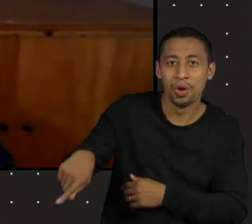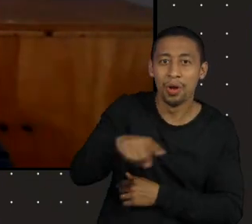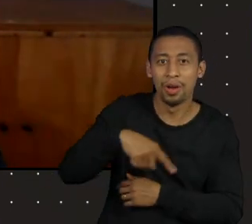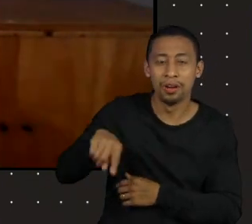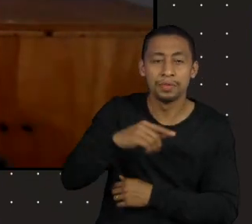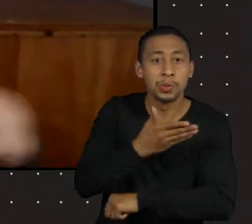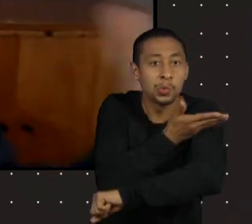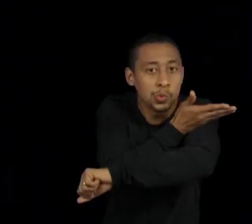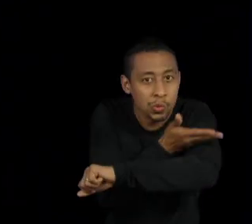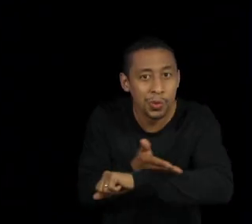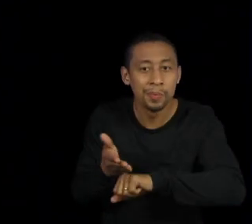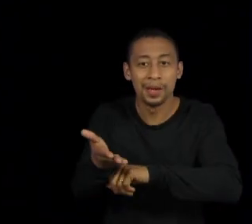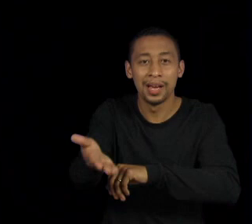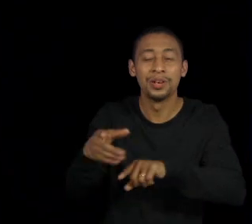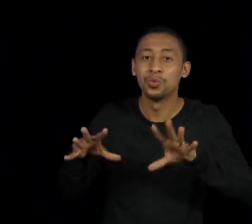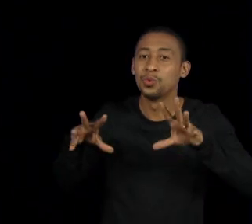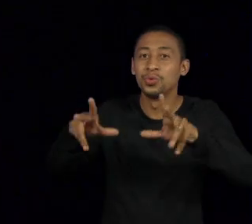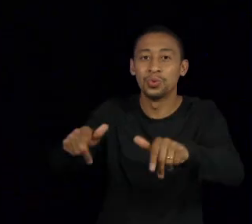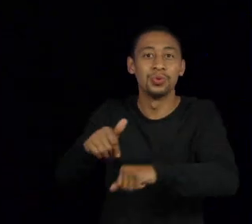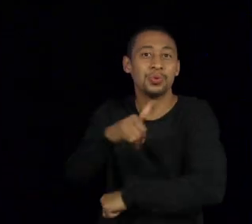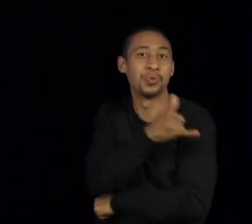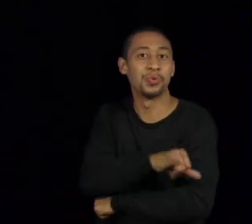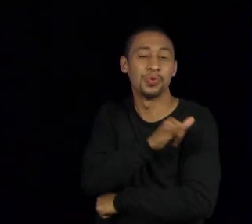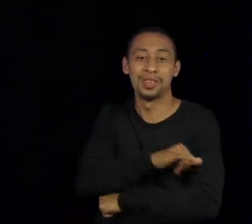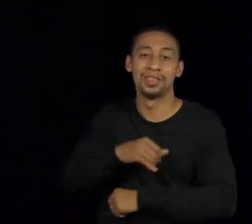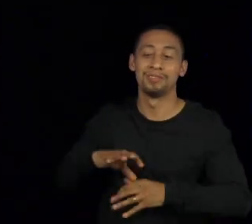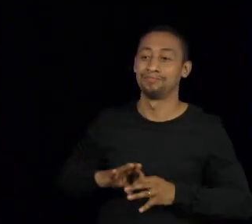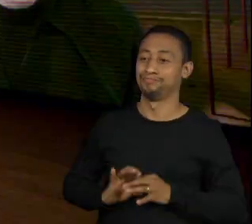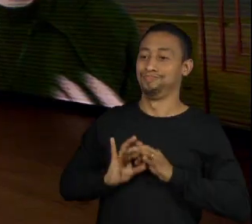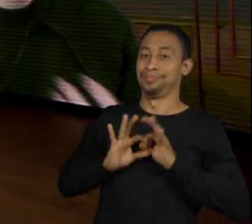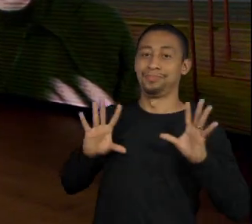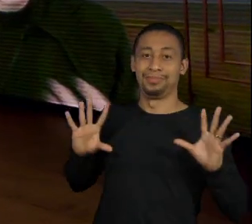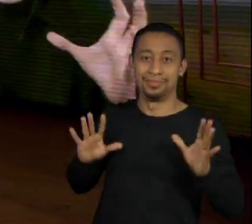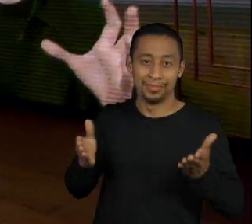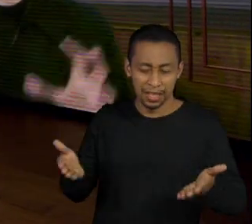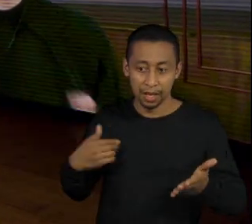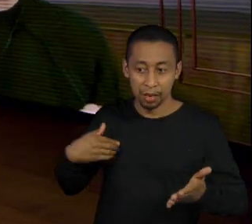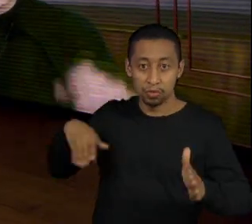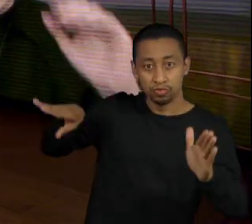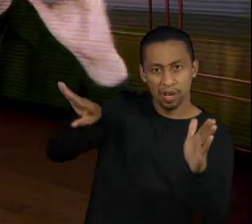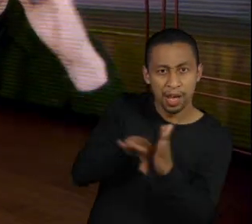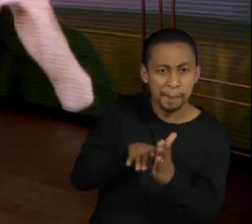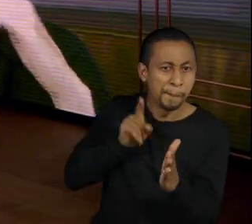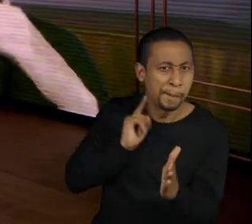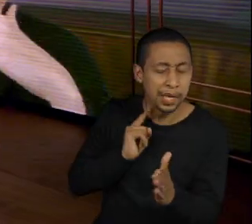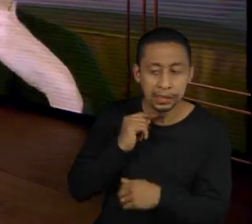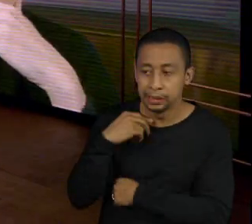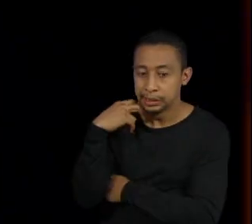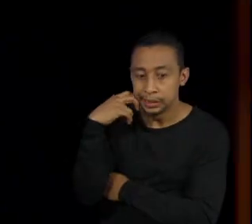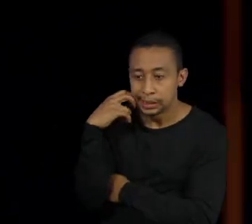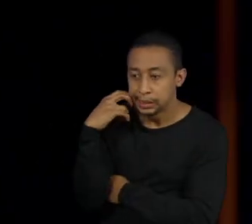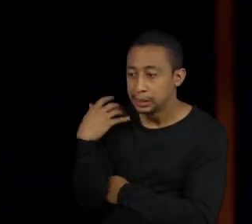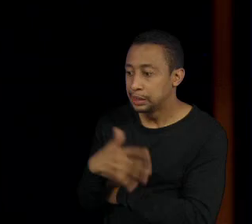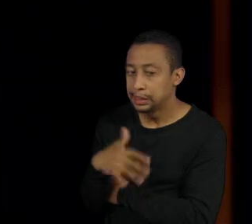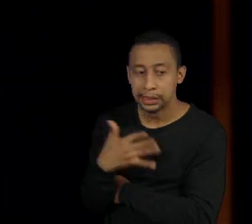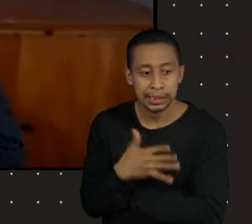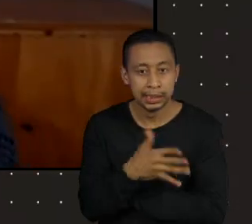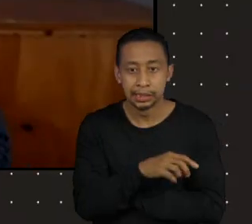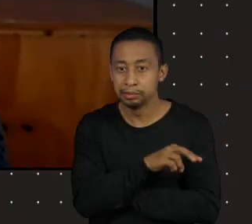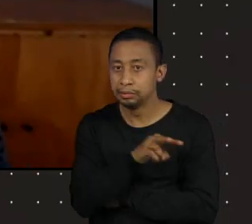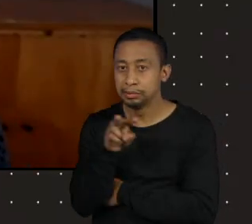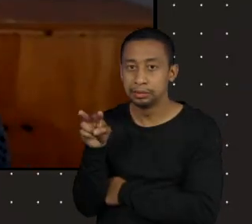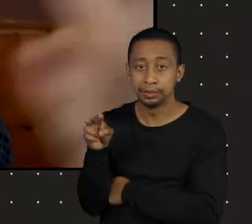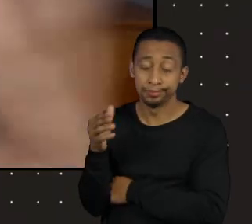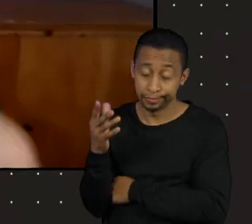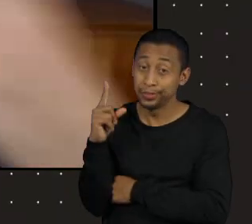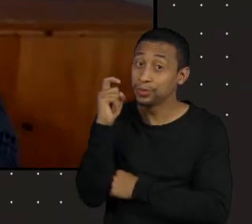habituados com aquilo, e cariocas, né, que são muito soltos. Eu acho que para uma mineira eu cheguei ali um pouco apavorada. Foi um pouco difícil